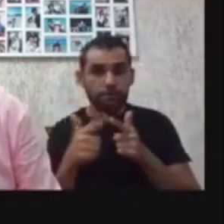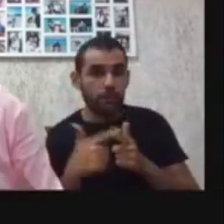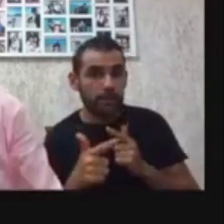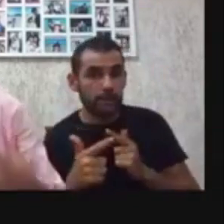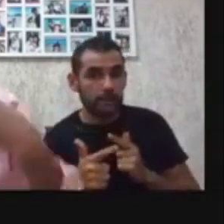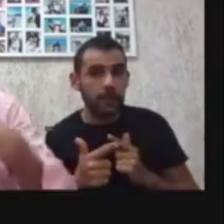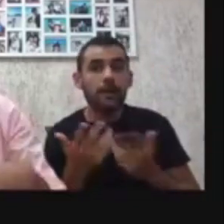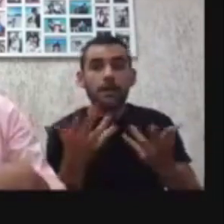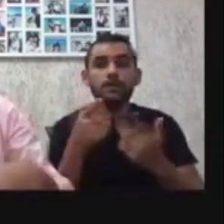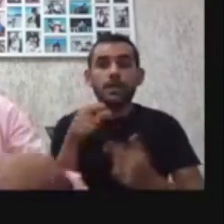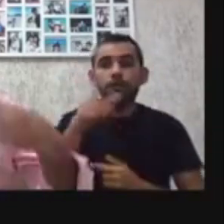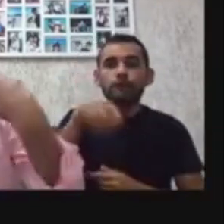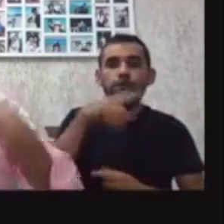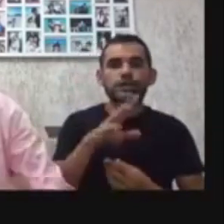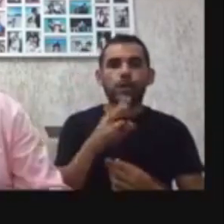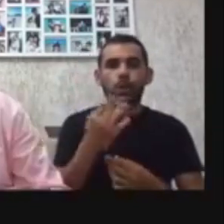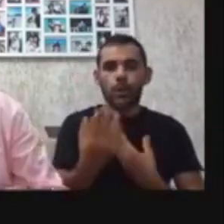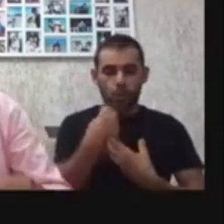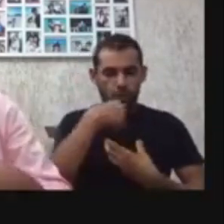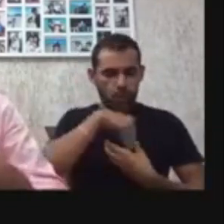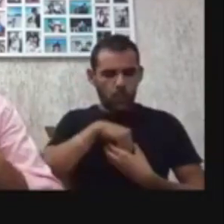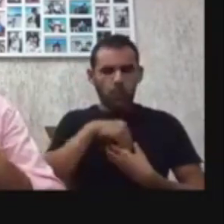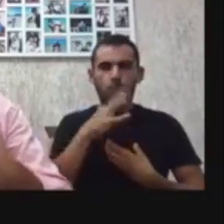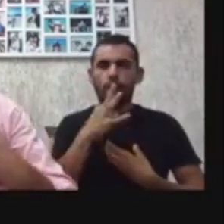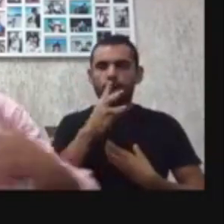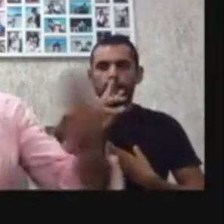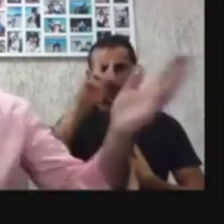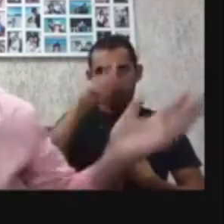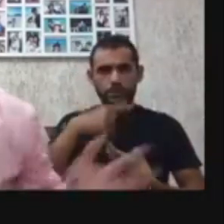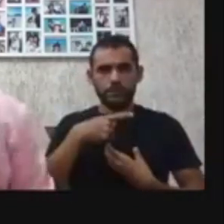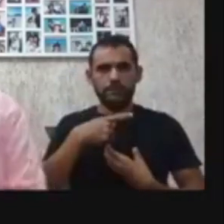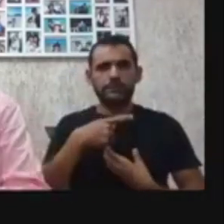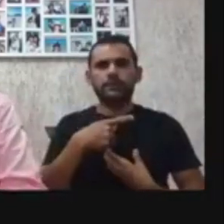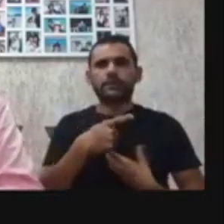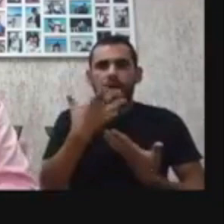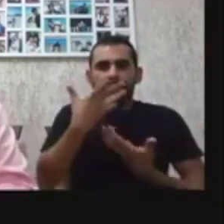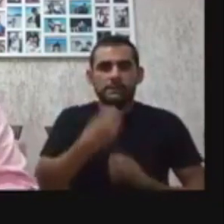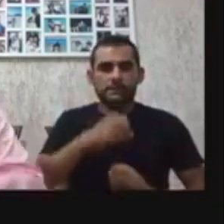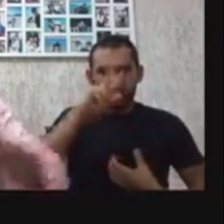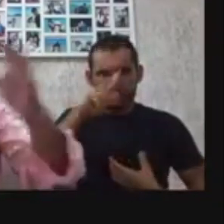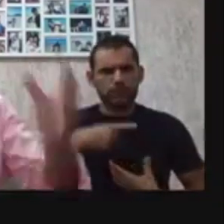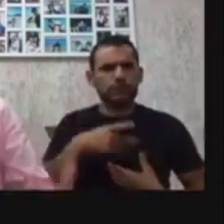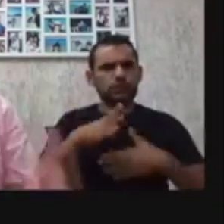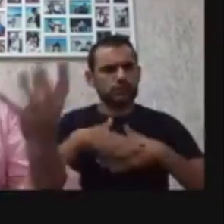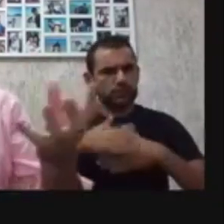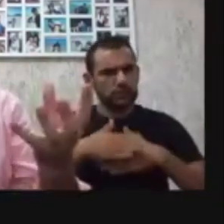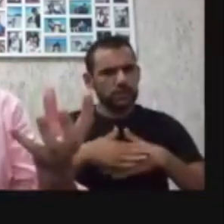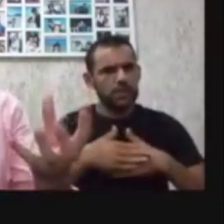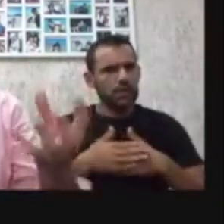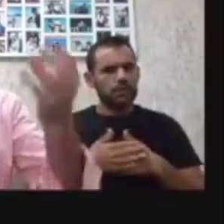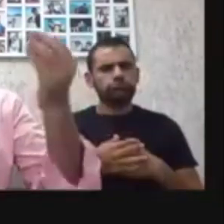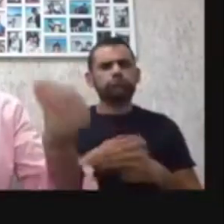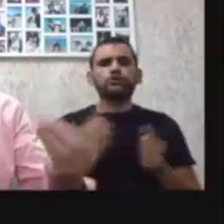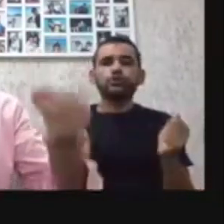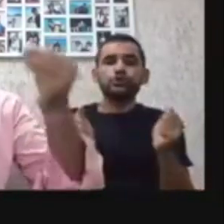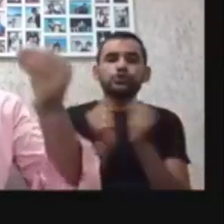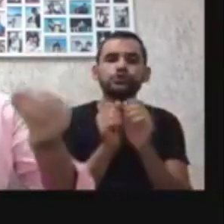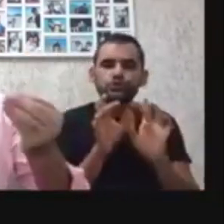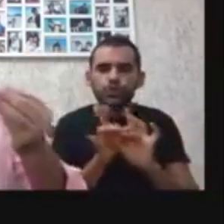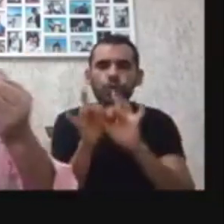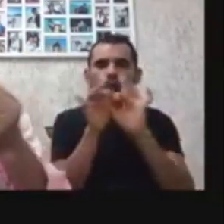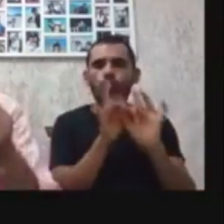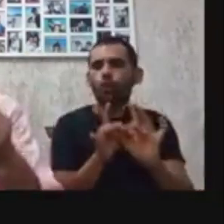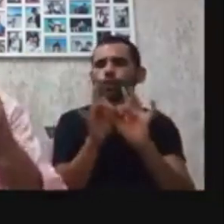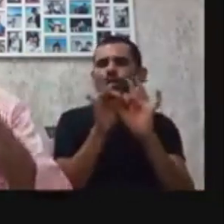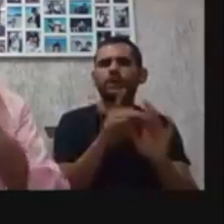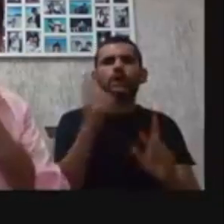quer que você se conheça, que você se aceite, que você entenda o que você está passando e juntos ali buscar com